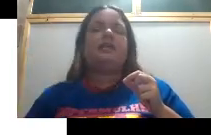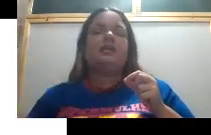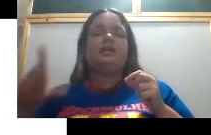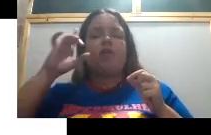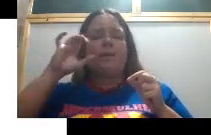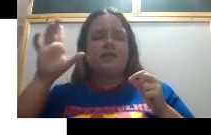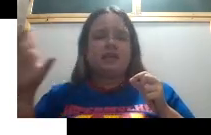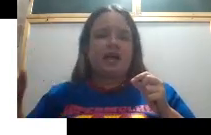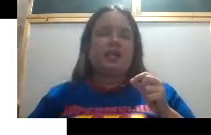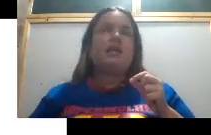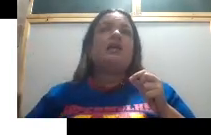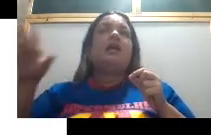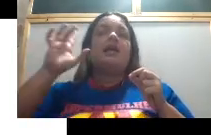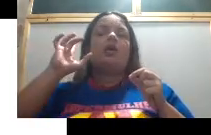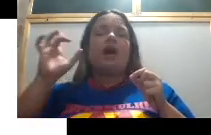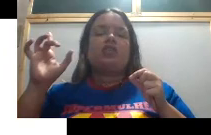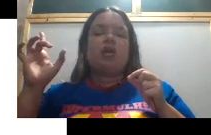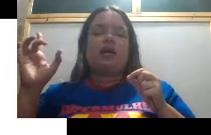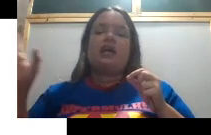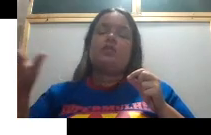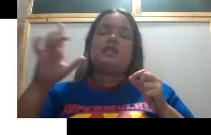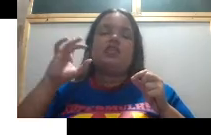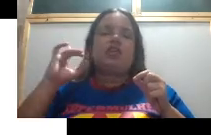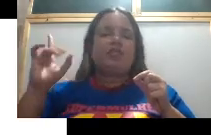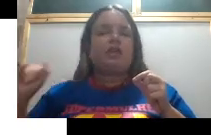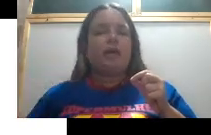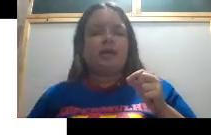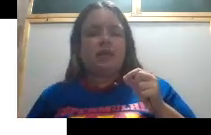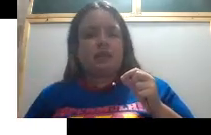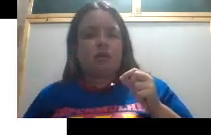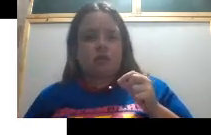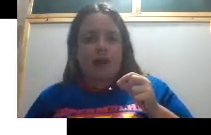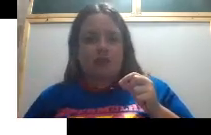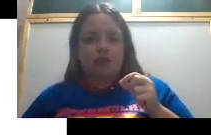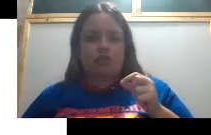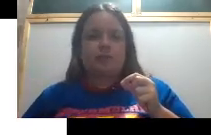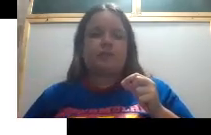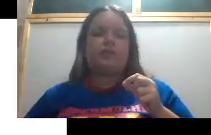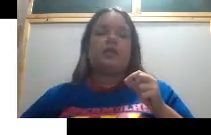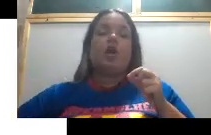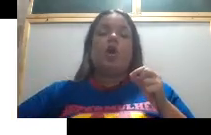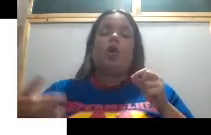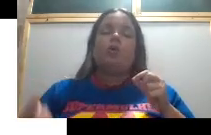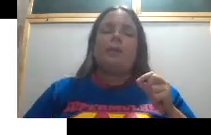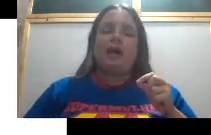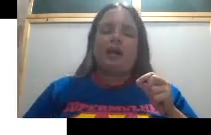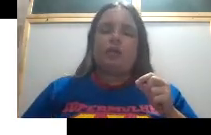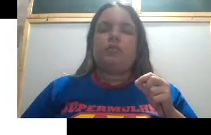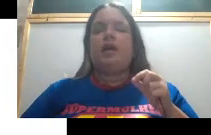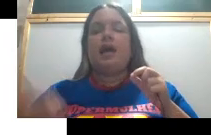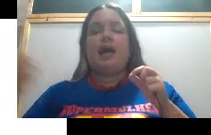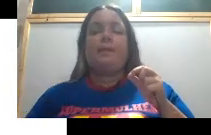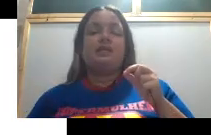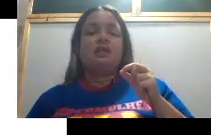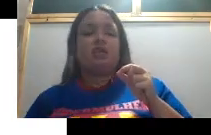responde é um bom pensando aí em quais o acaso Vocês já viram a bandeira do nosso país e o